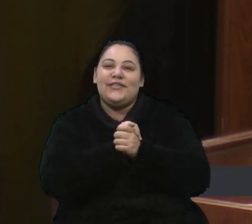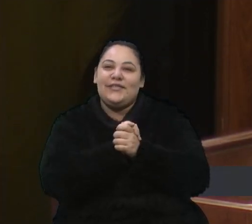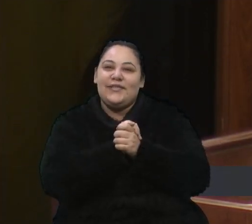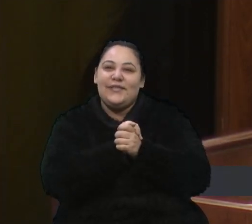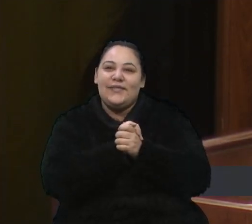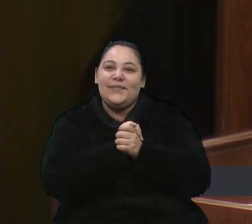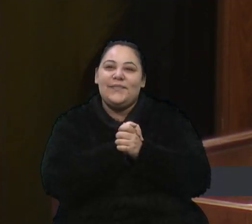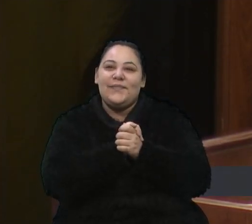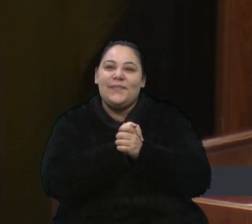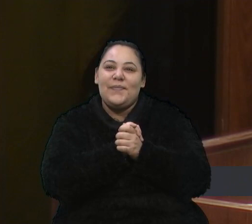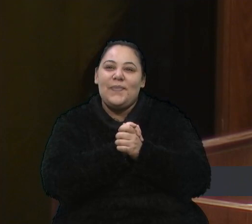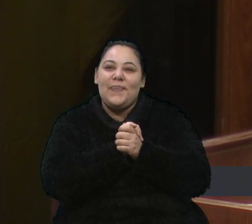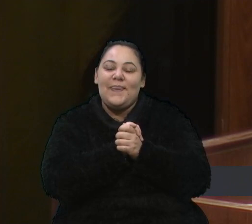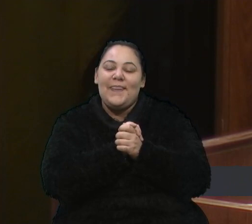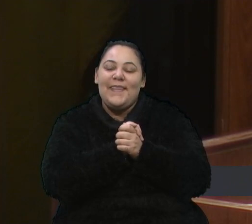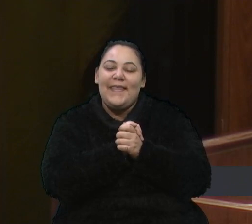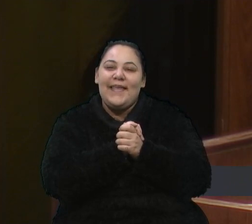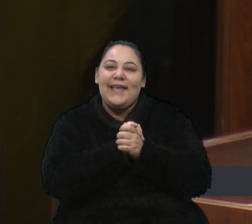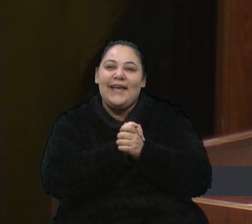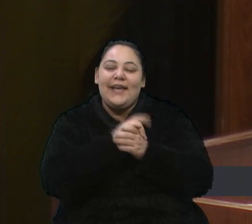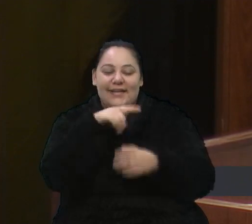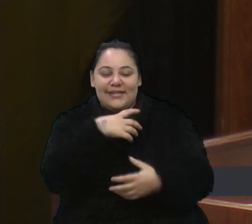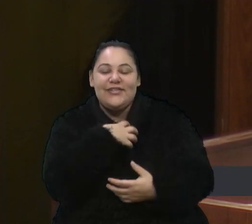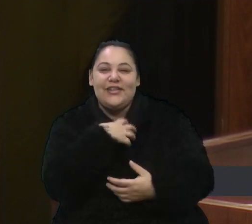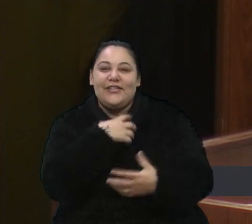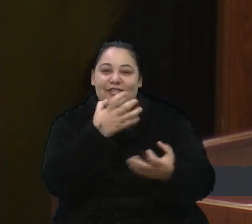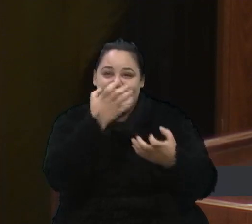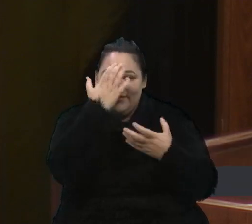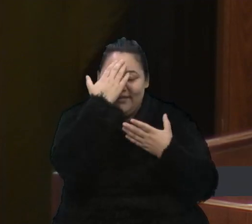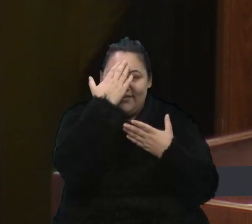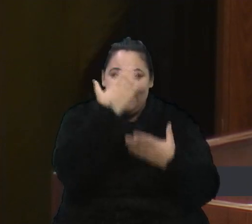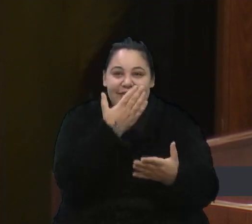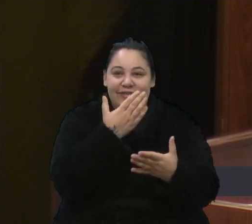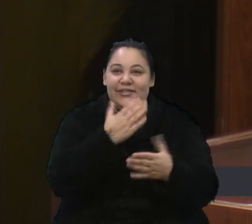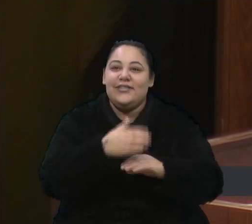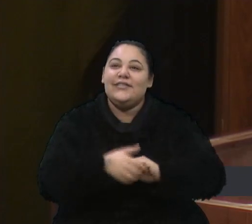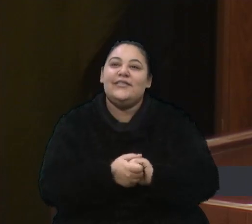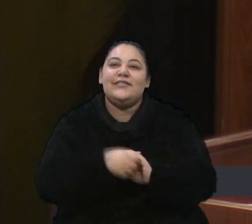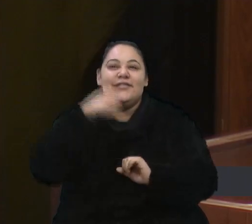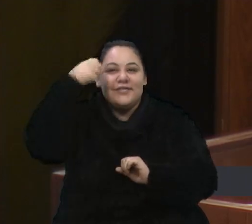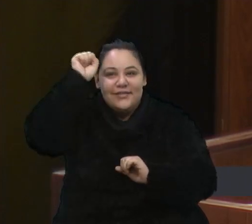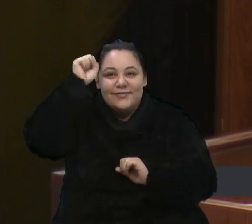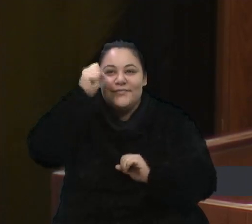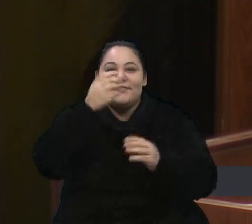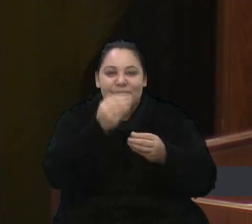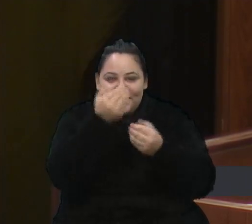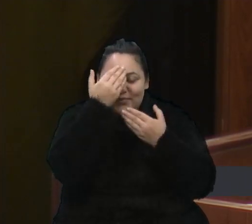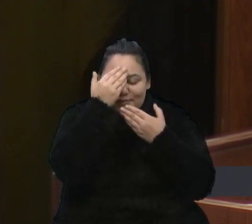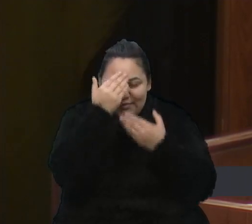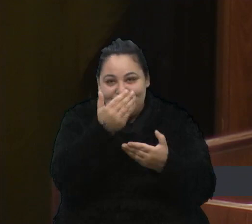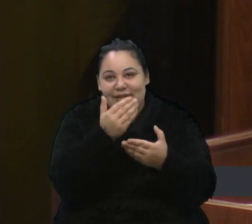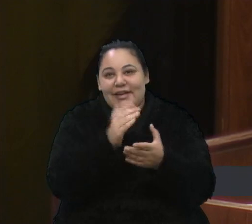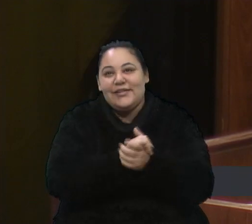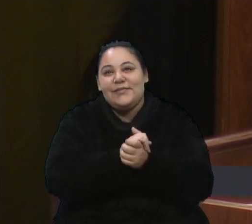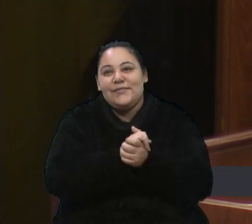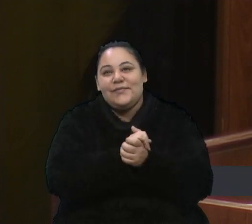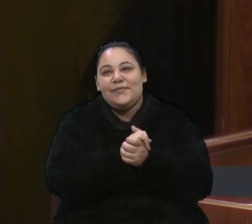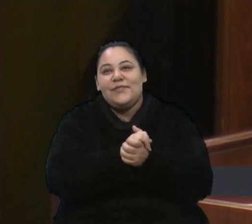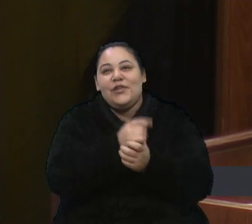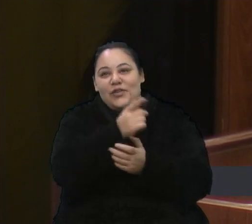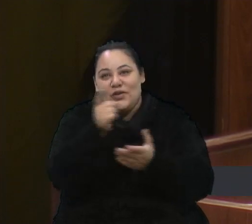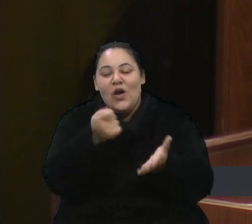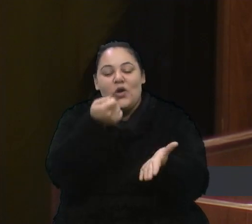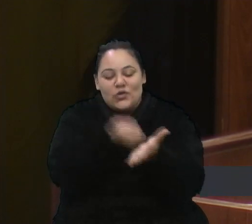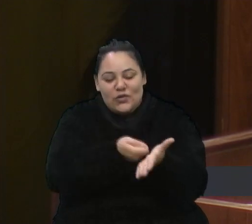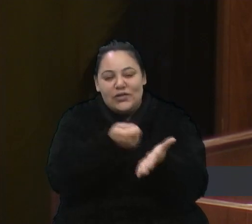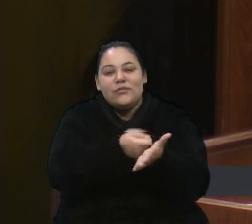chegaram os caras do Alarme Falso, é assim. Então, quero agradecer ao Clóvis, muito obrigado, Clóvis. Tá? A gente lutou, tu sabe disso, a